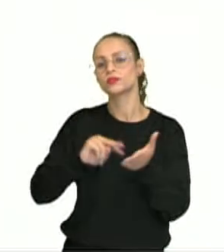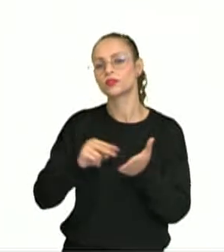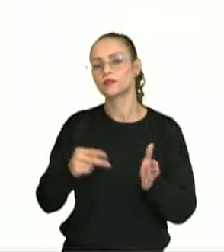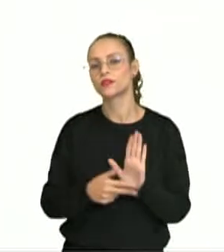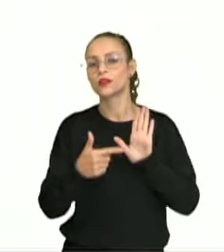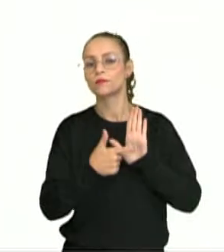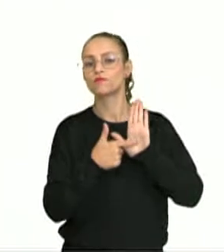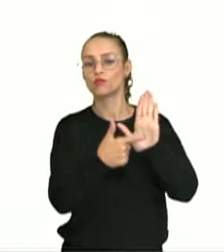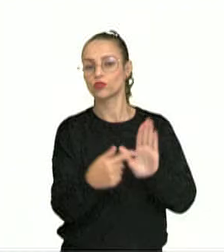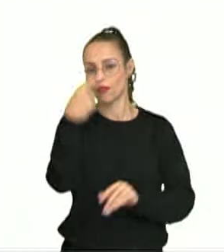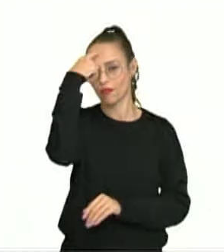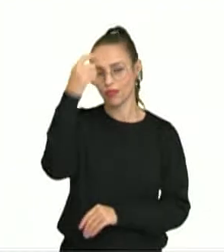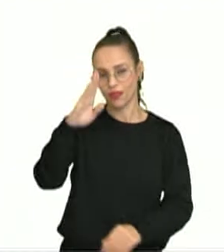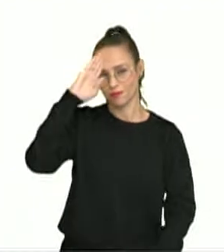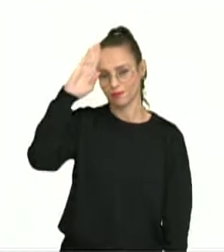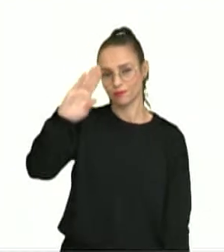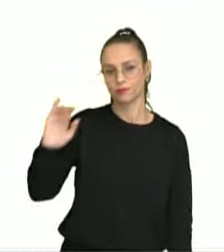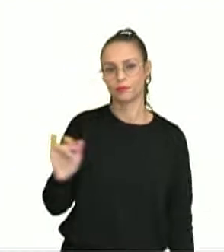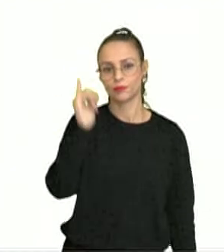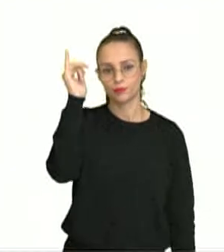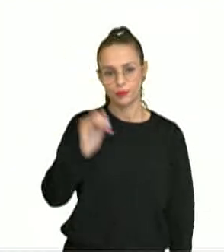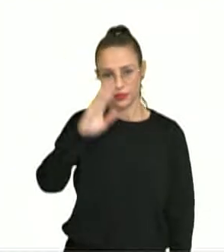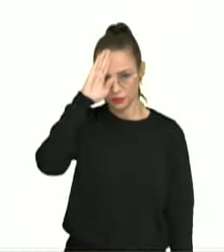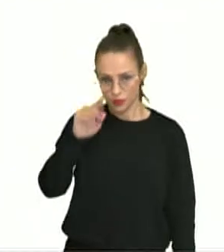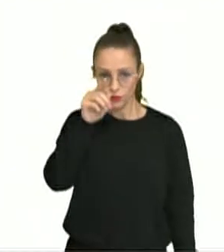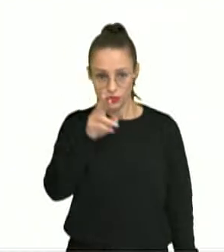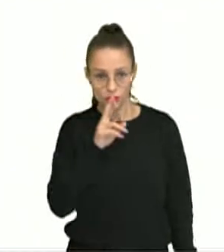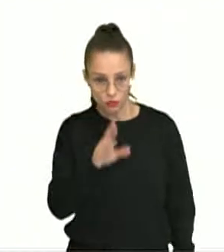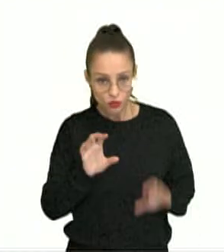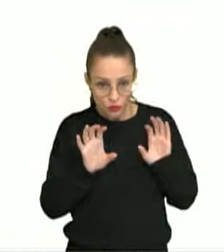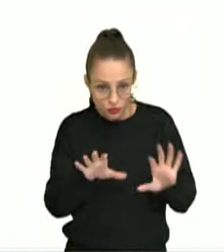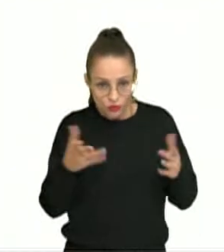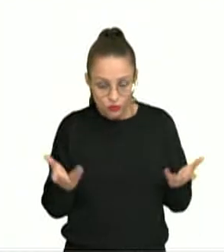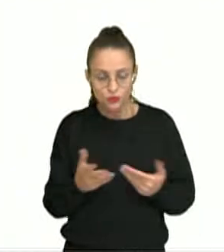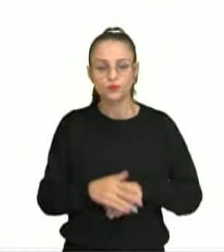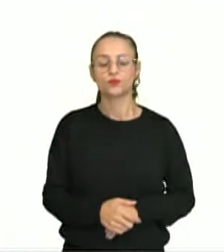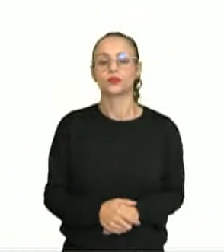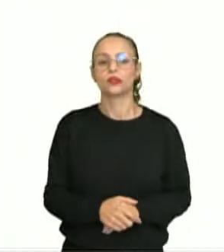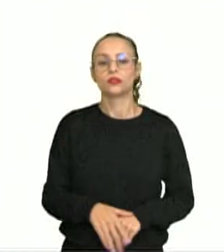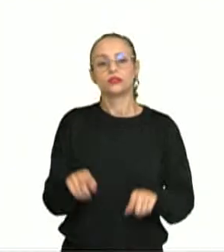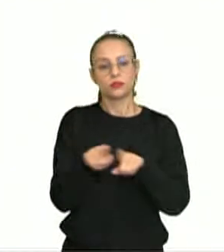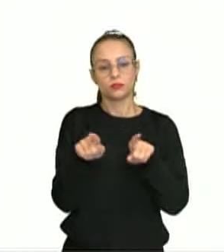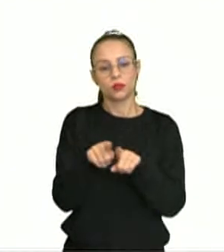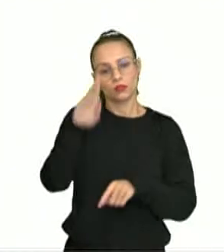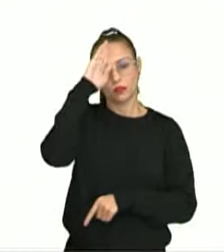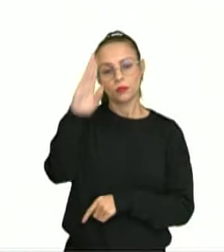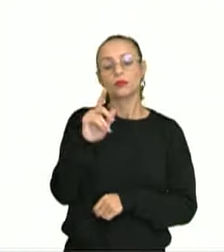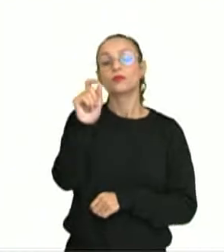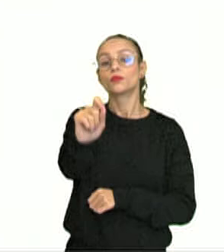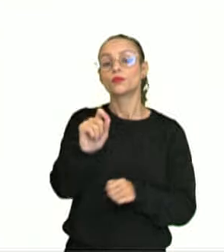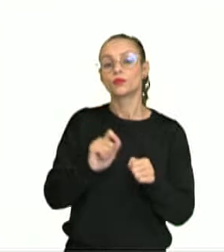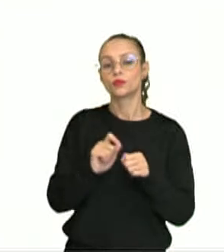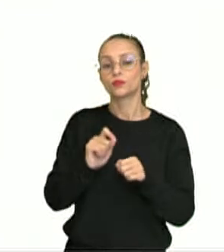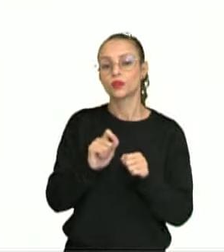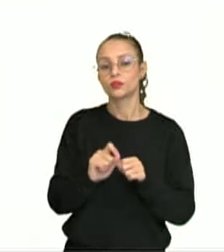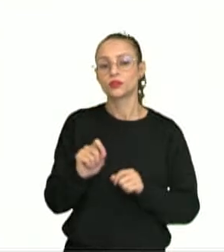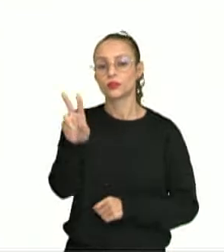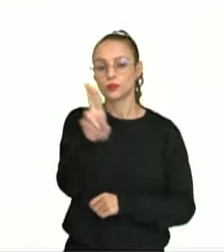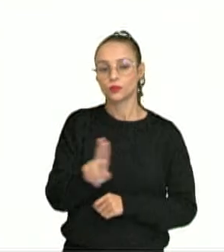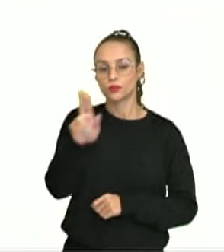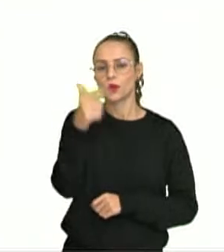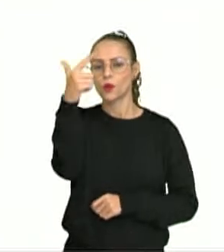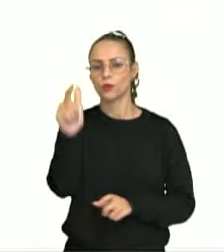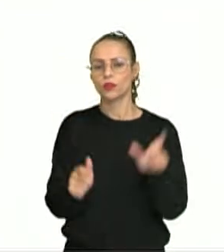as ideias principais. Acertou você que respondeu isso. E principalmente fazendo o quê? Usando